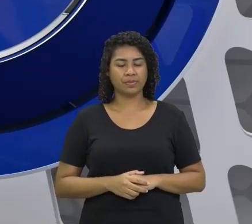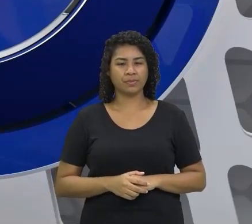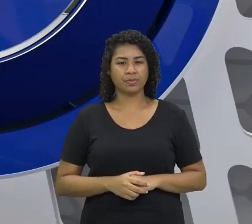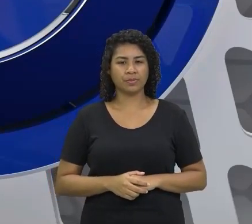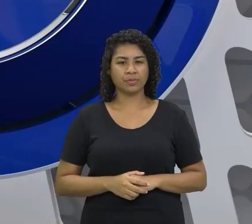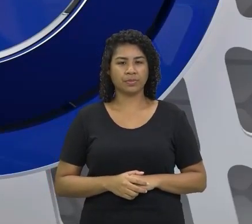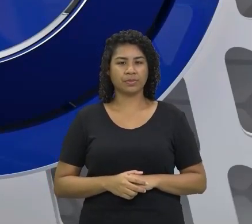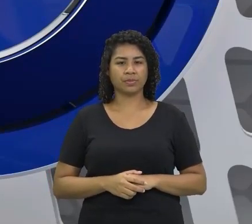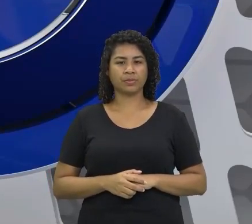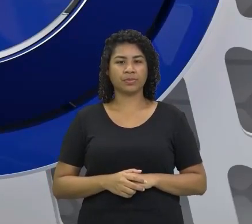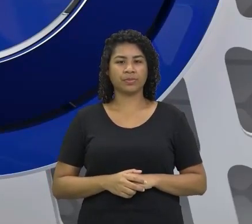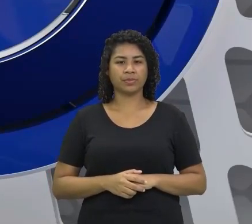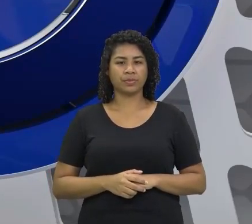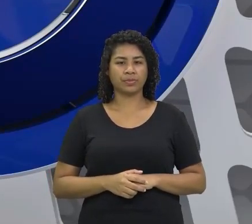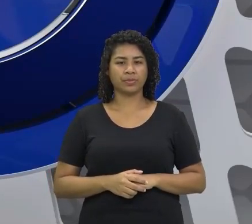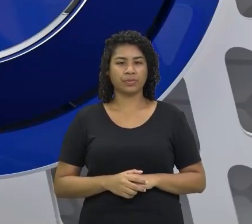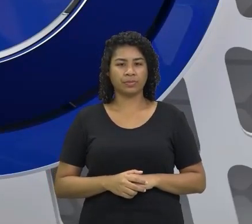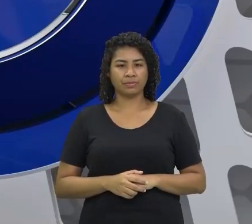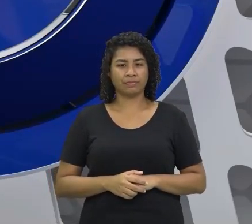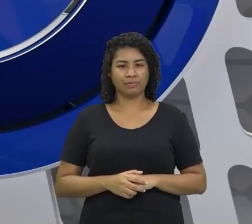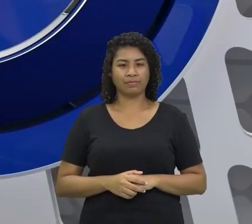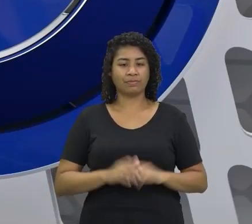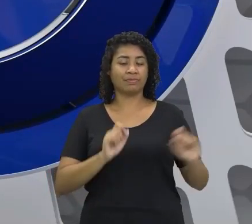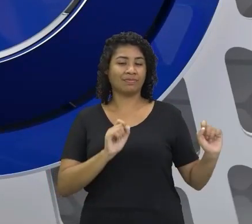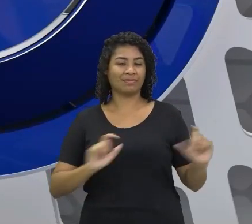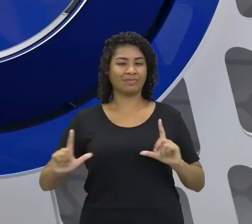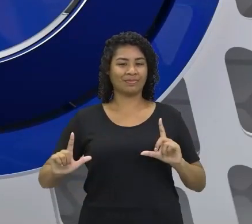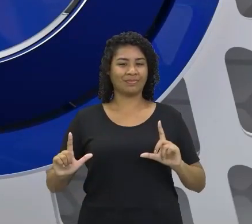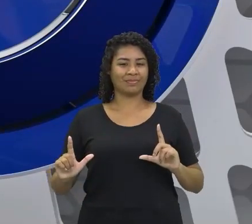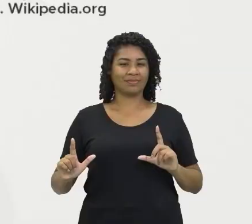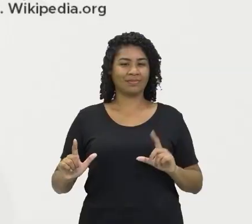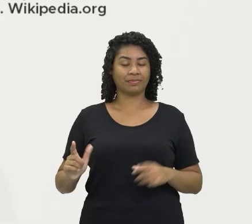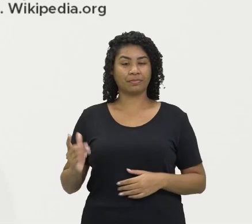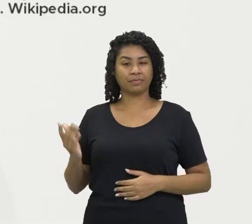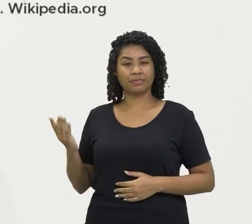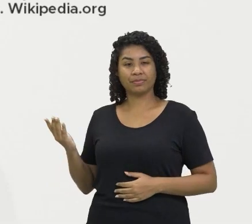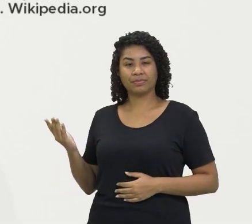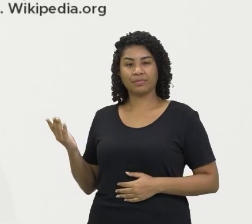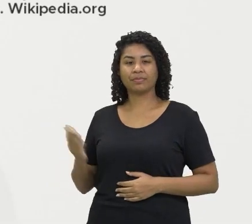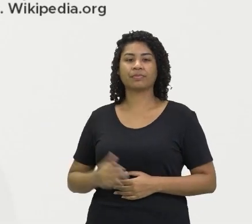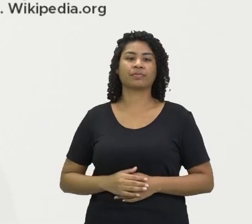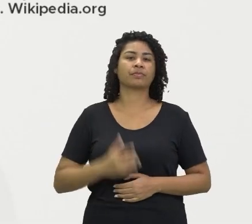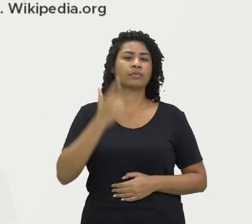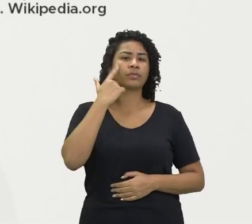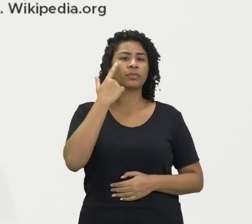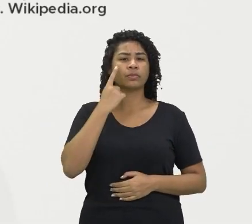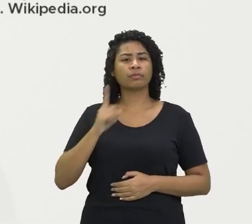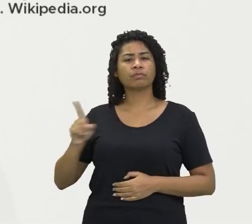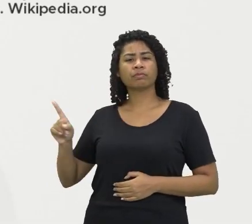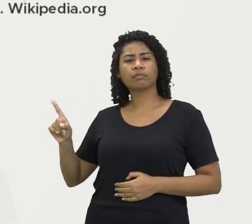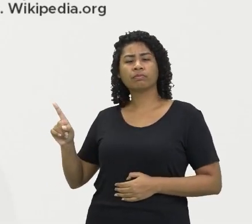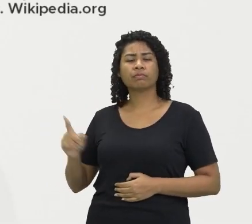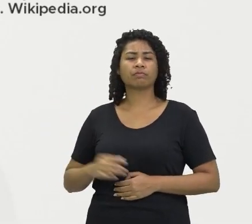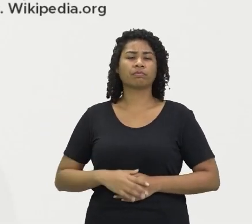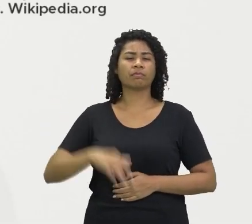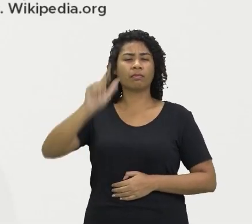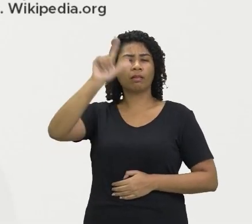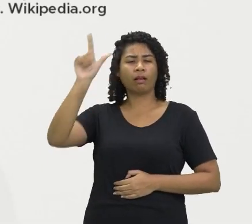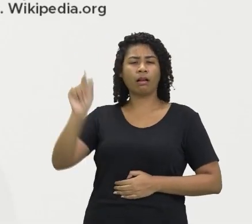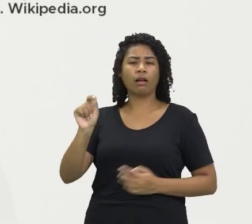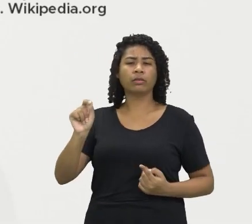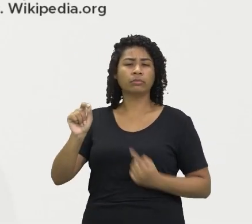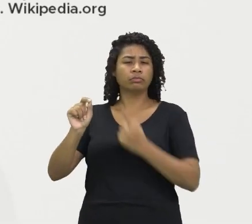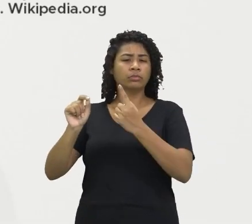africanas? Conforme está na próxima cartela, a espiritualidade africana deve ser olhada como culto